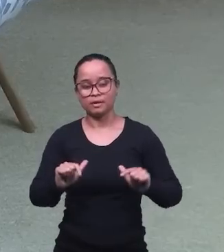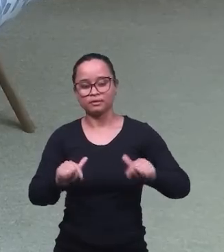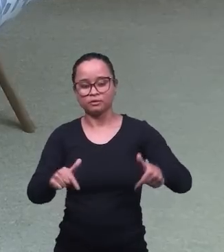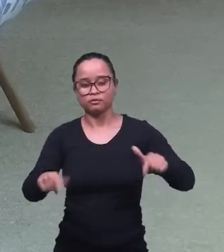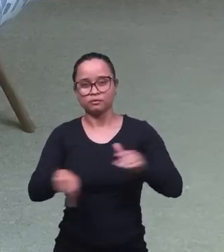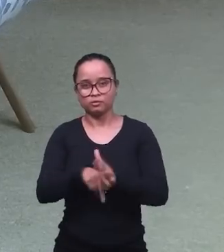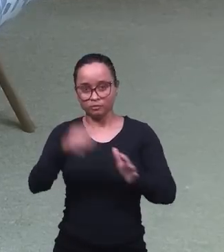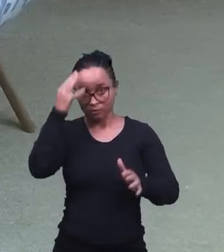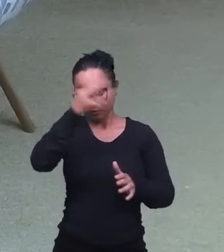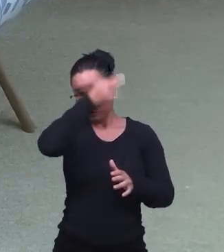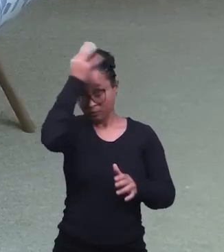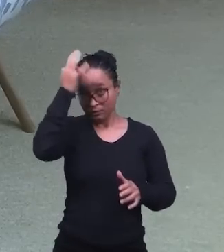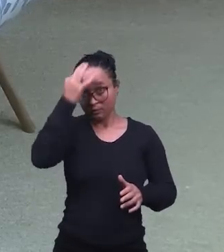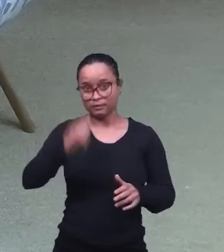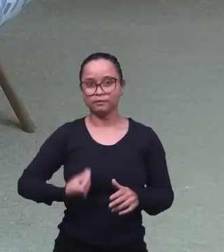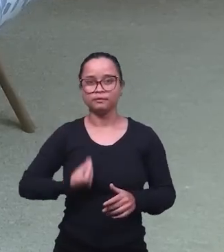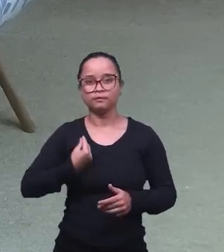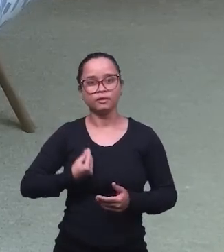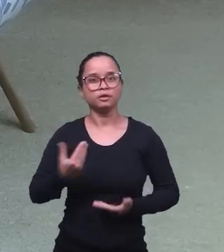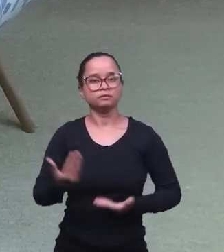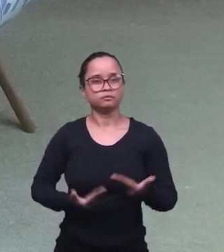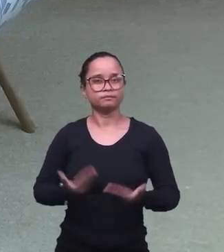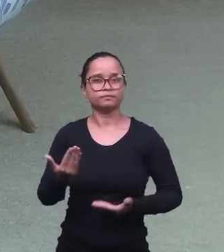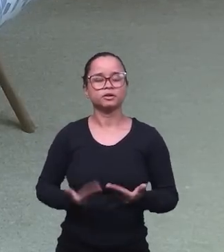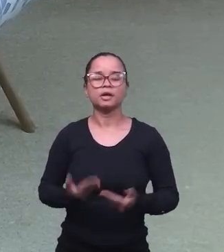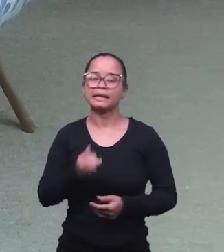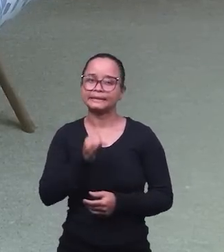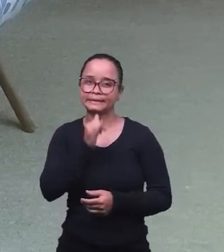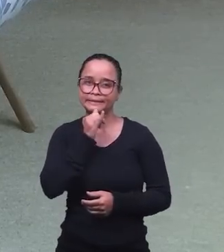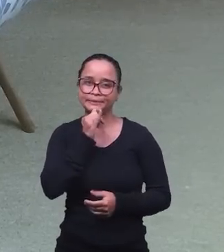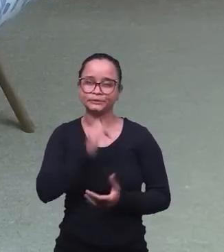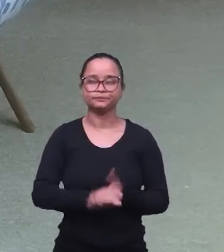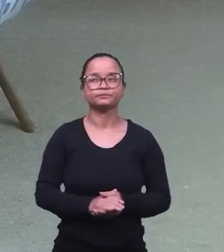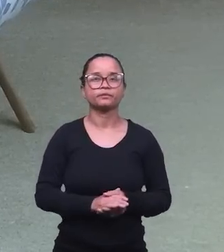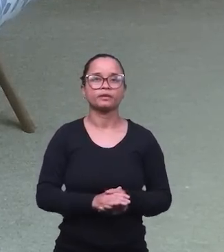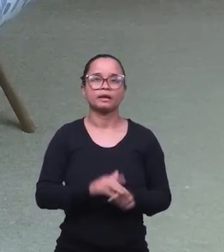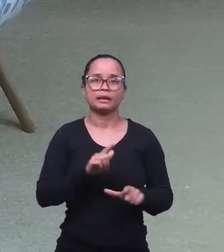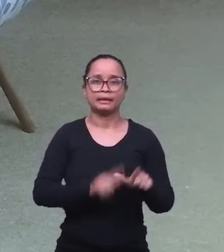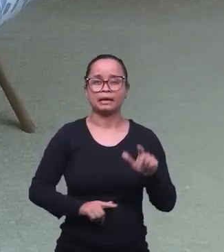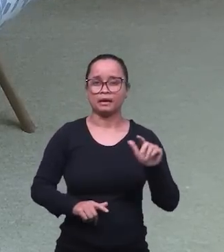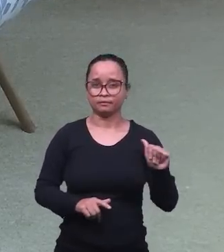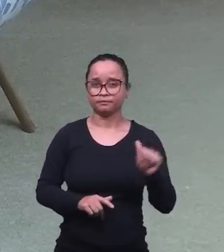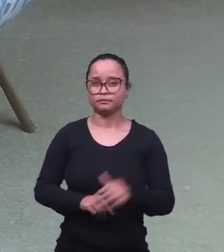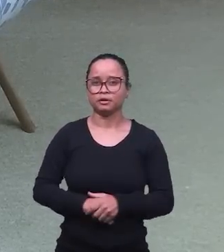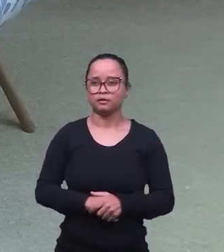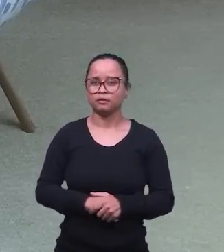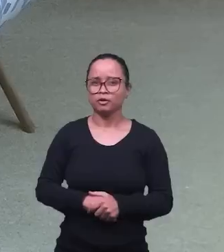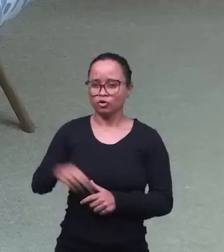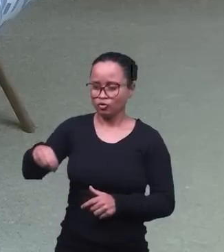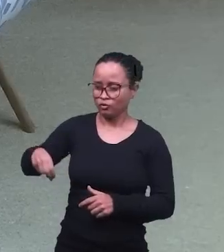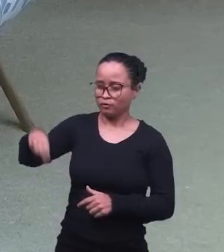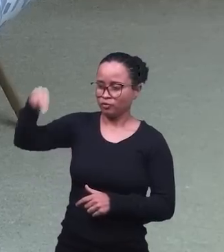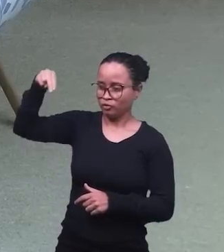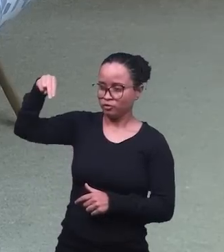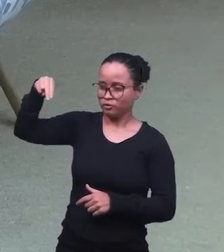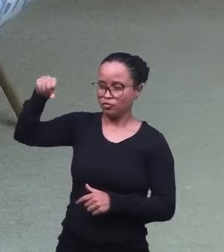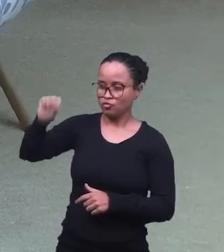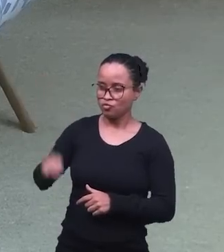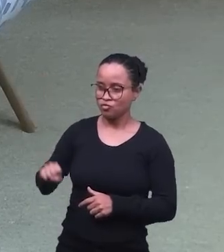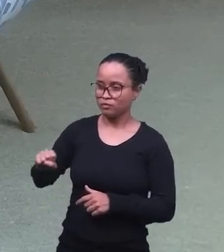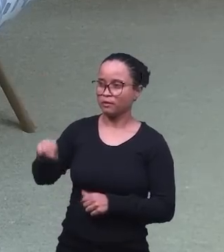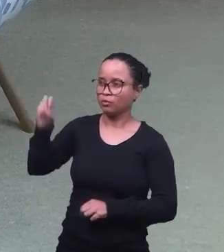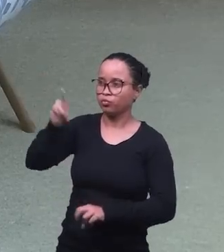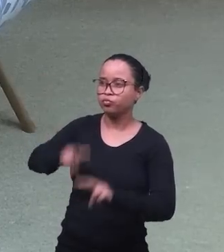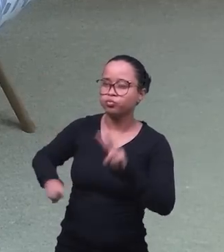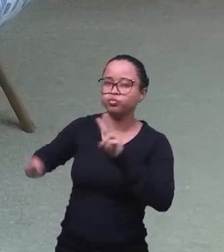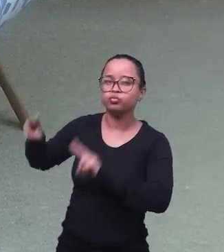Santo na vida da igreja. Então, quando, por exemplo, você vê ali na letra A, levanta-te, vento norte, vem